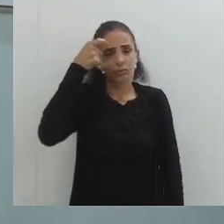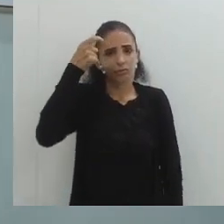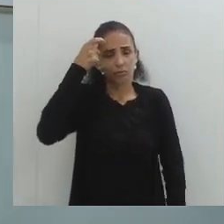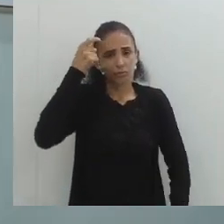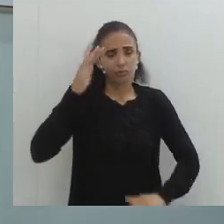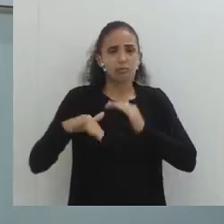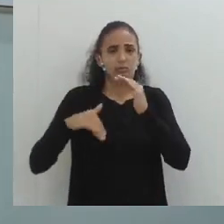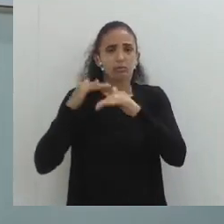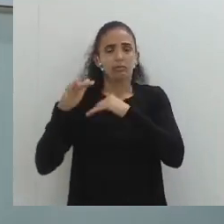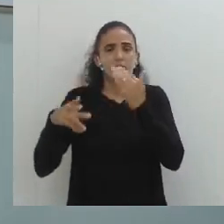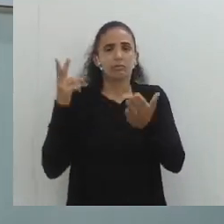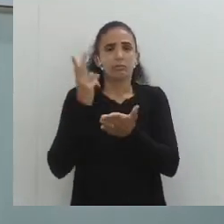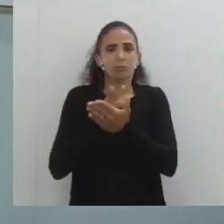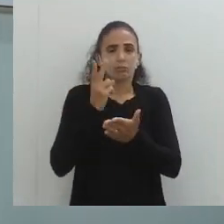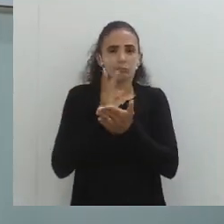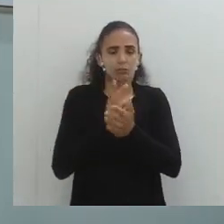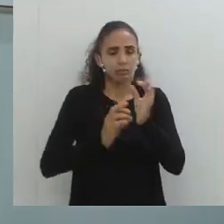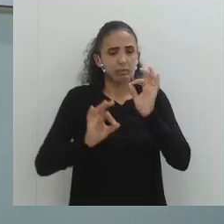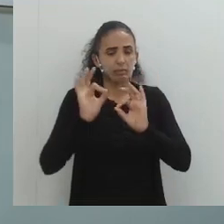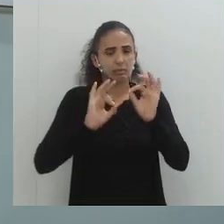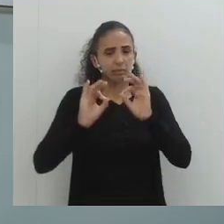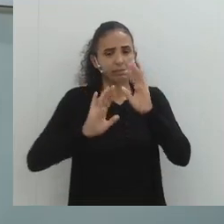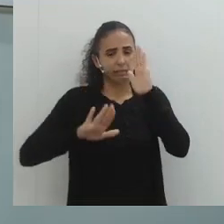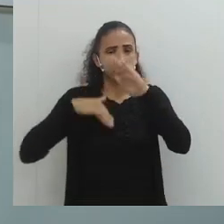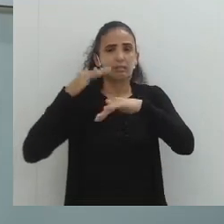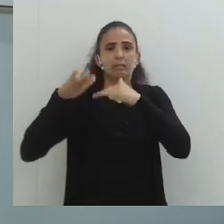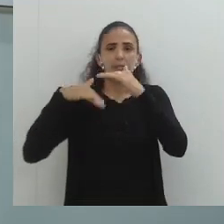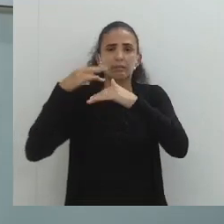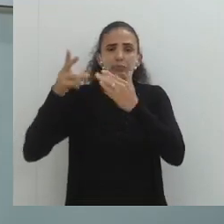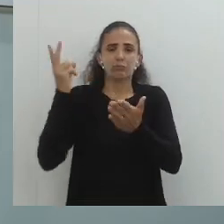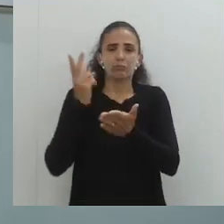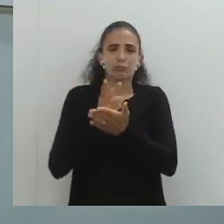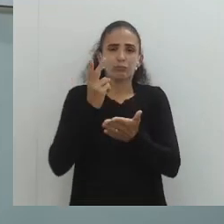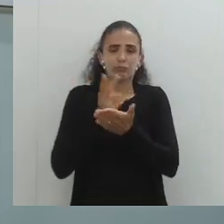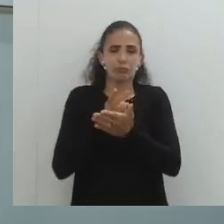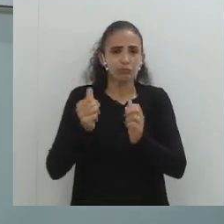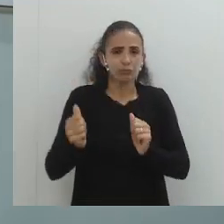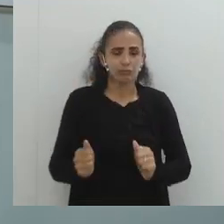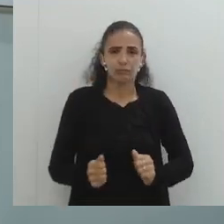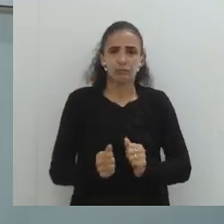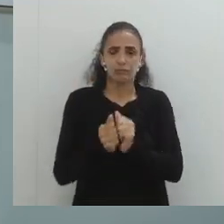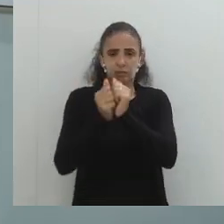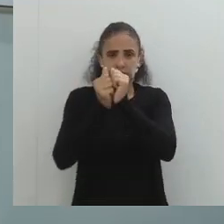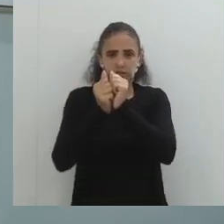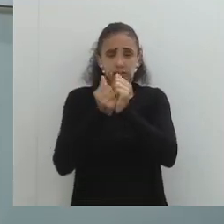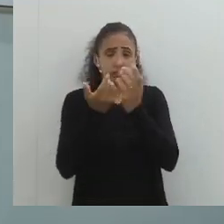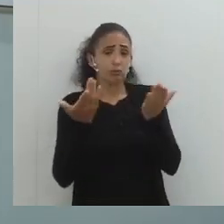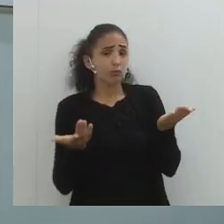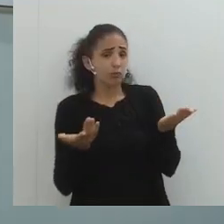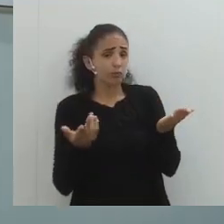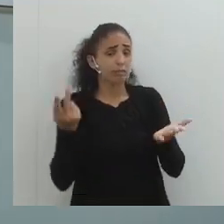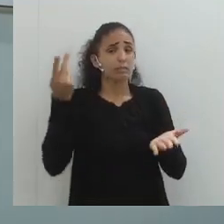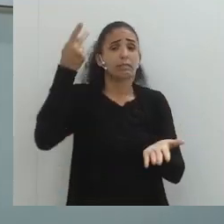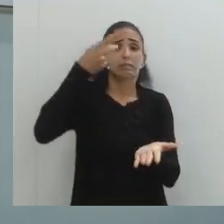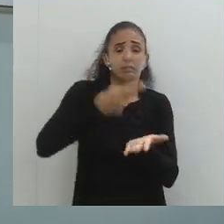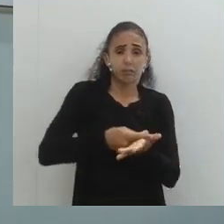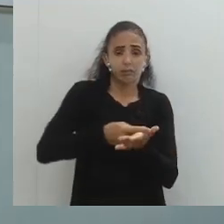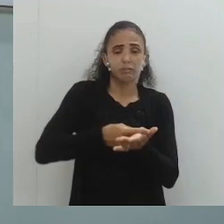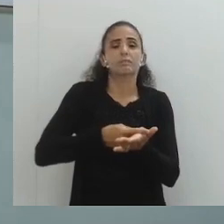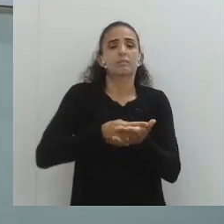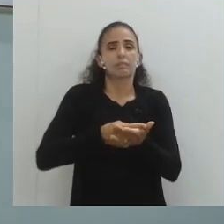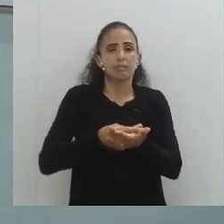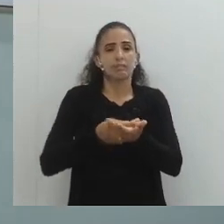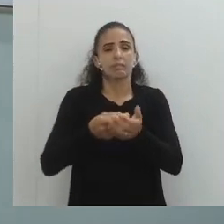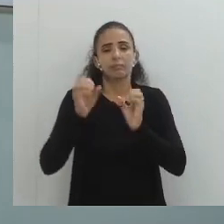motora, é um lazer, dá prazer para mim eu desenvolver isso, mas ao mesmo tempo, o fim daquilo dali é